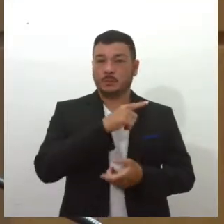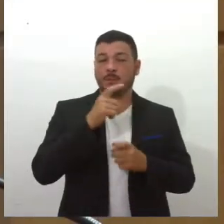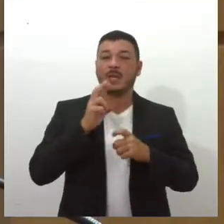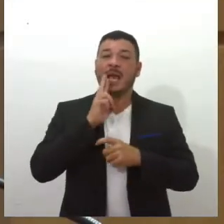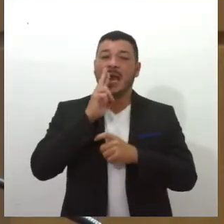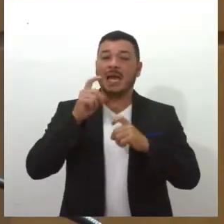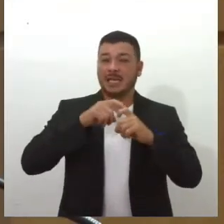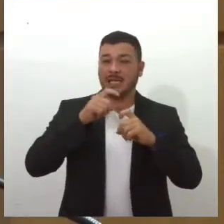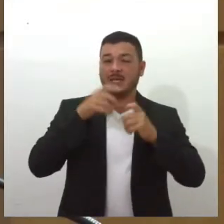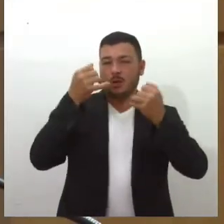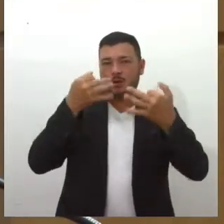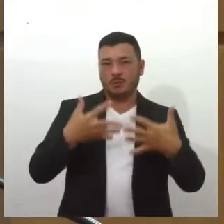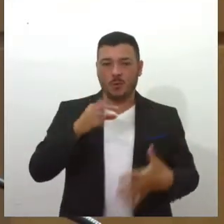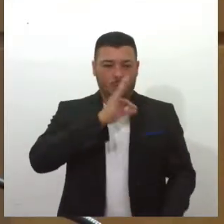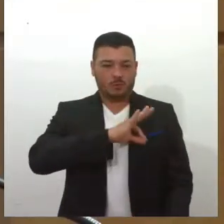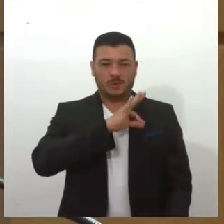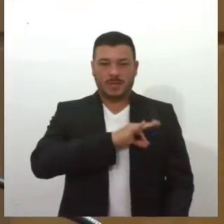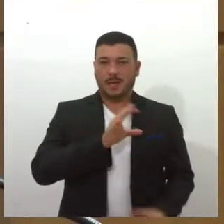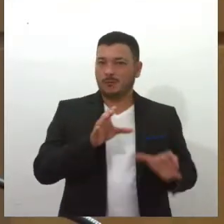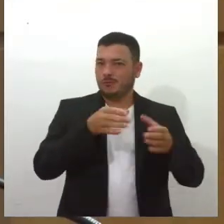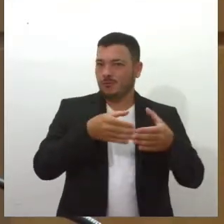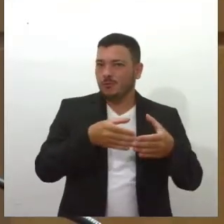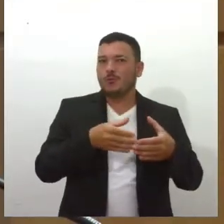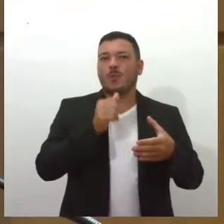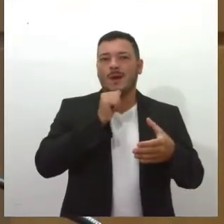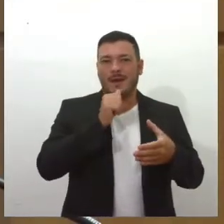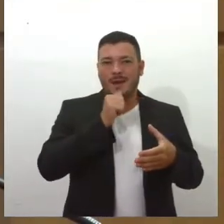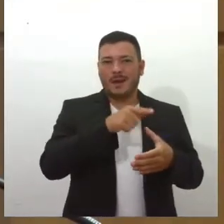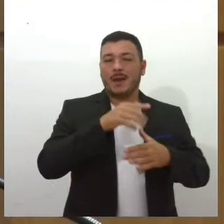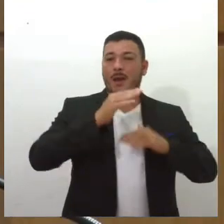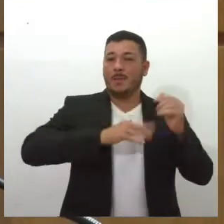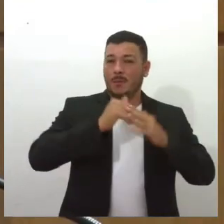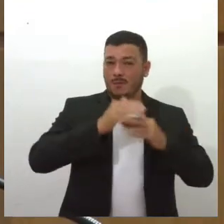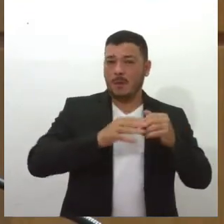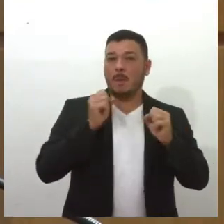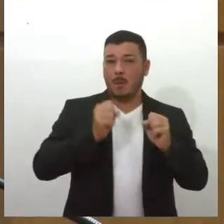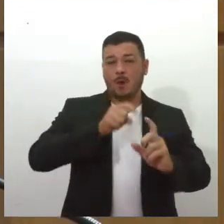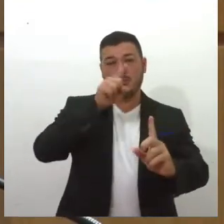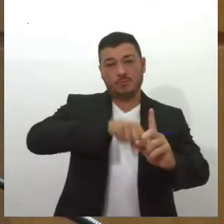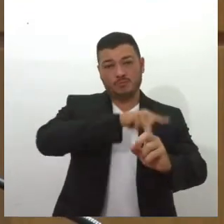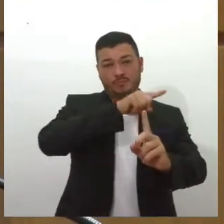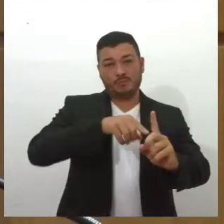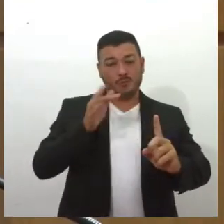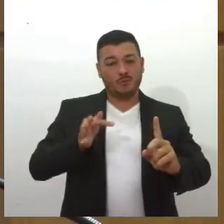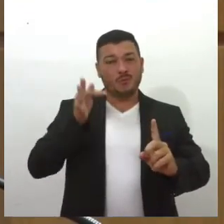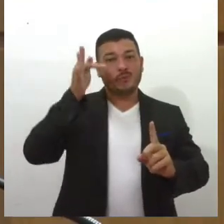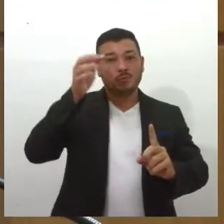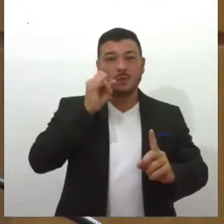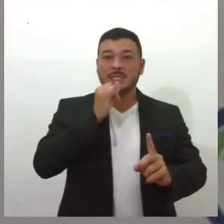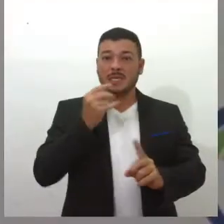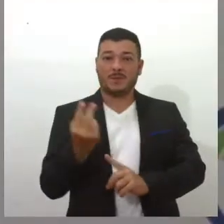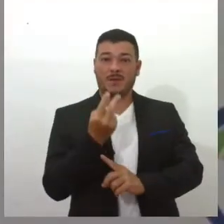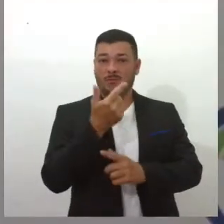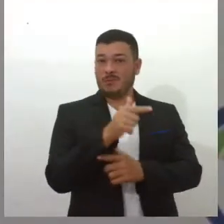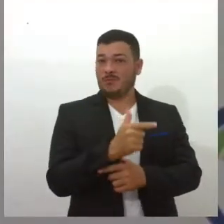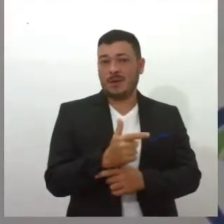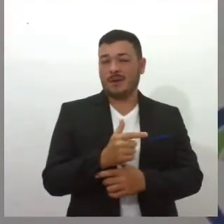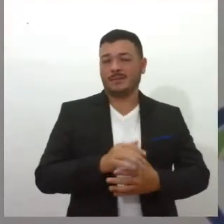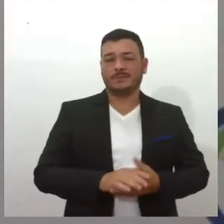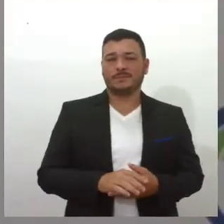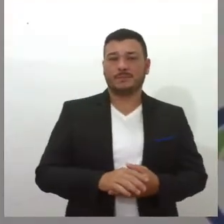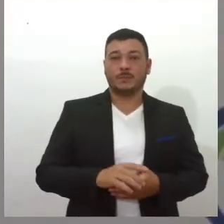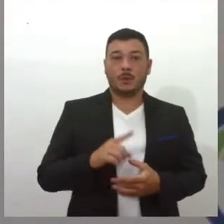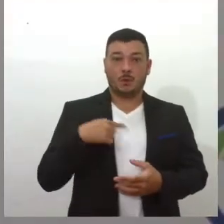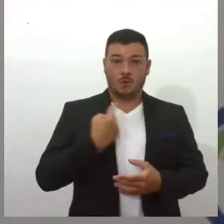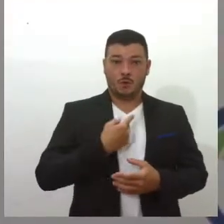da questão salarial da categoria, dizendo ainda que a profissão pode entrar em extinção pela falta de valorização. Nós, há 10